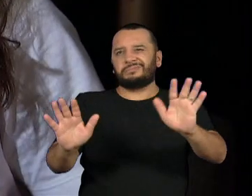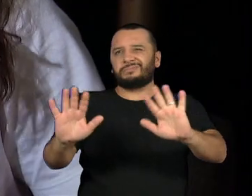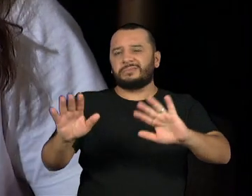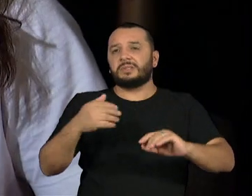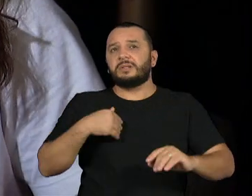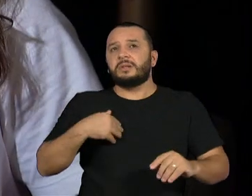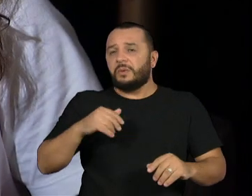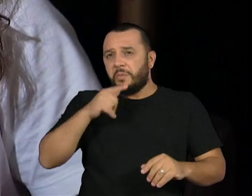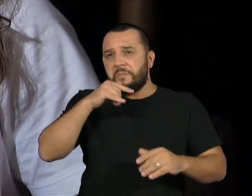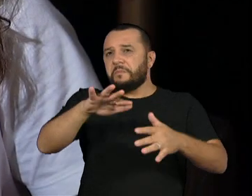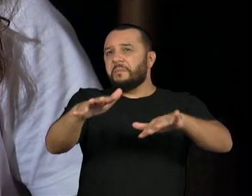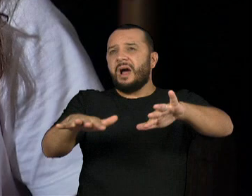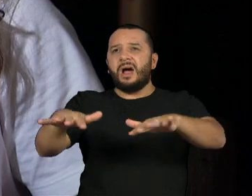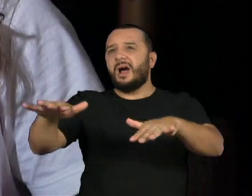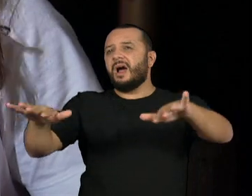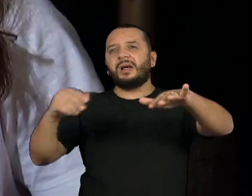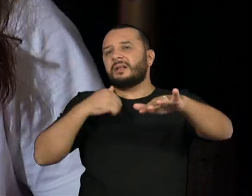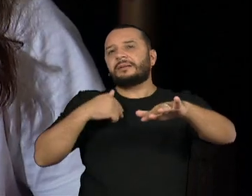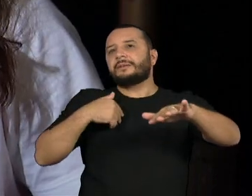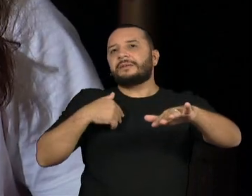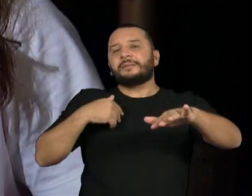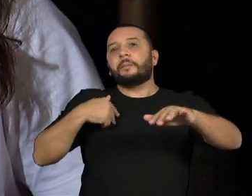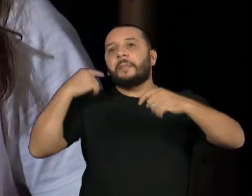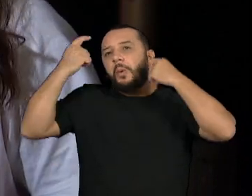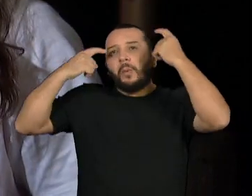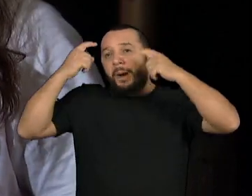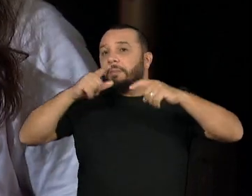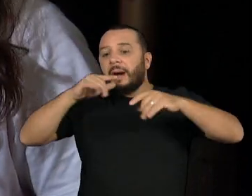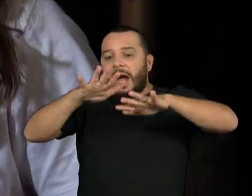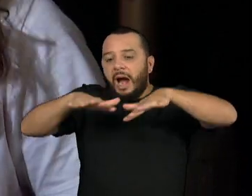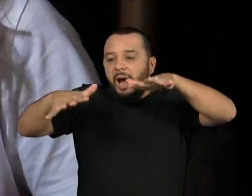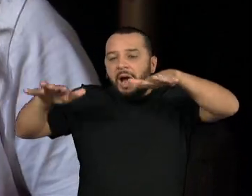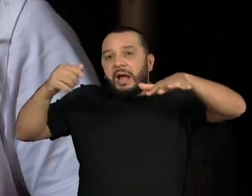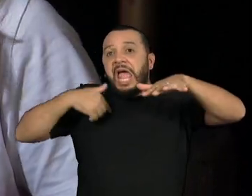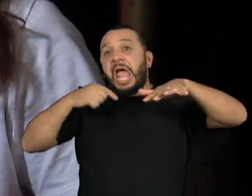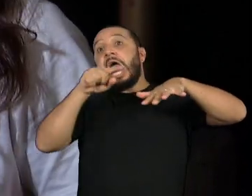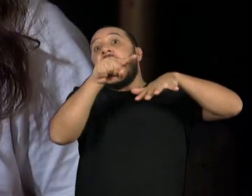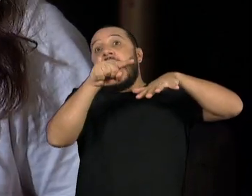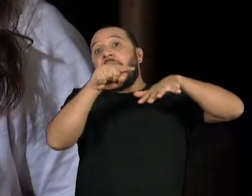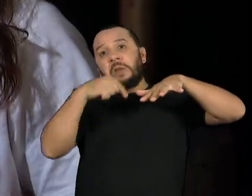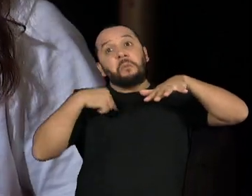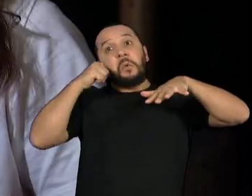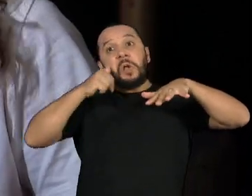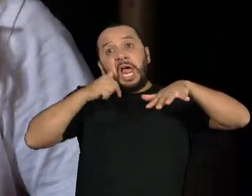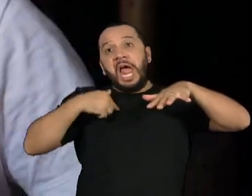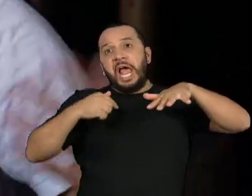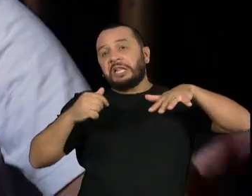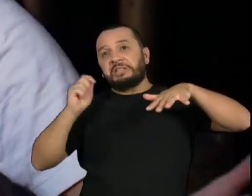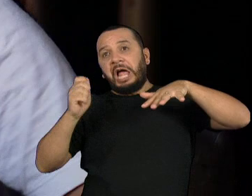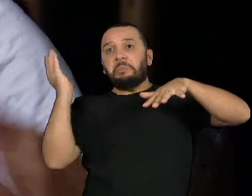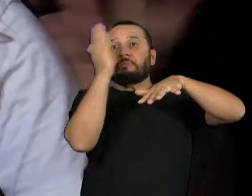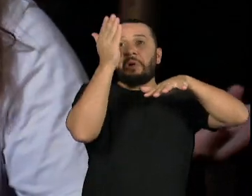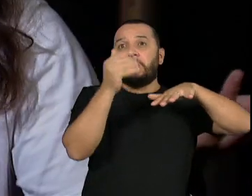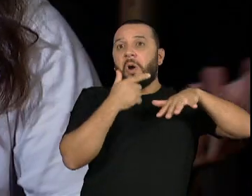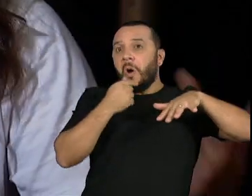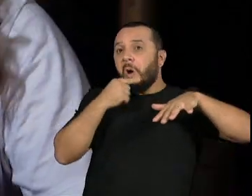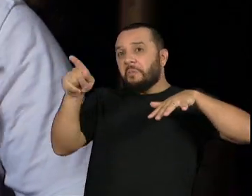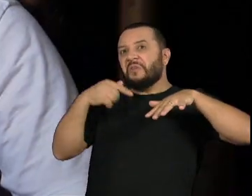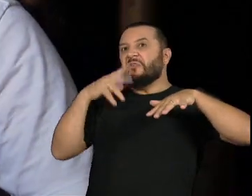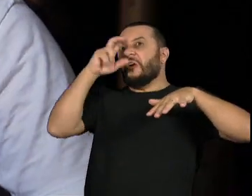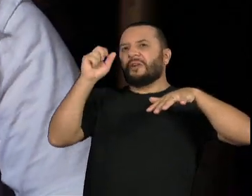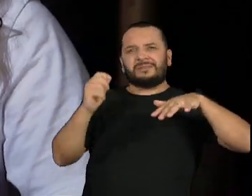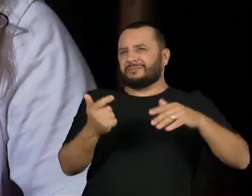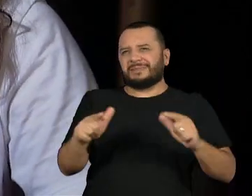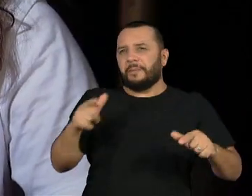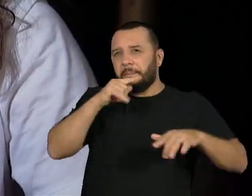mar não vai se importar se a gente é homem ou mulher. Ele não liga se a gente é novo, se a gente é velho, se a gente tem duas mãos ou uma só ou